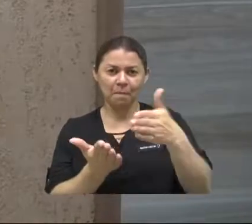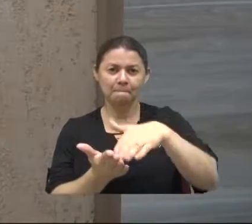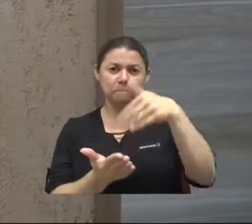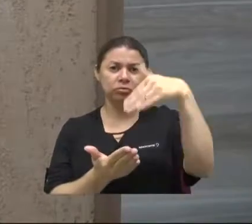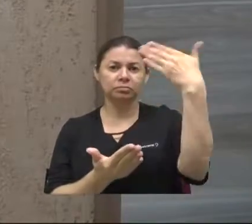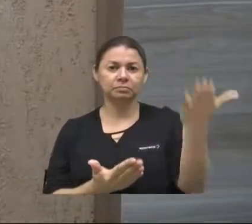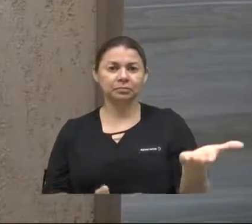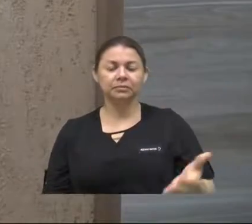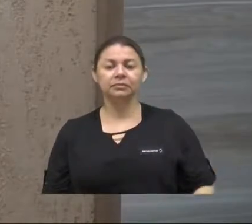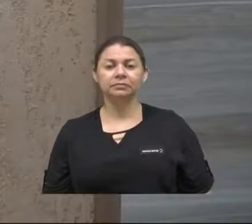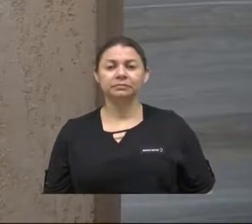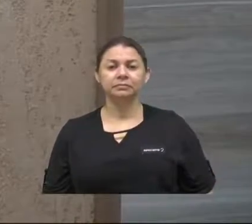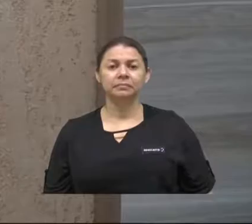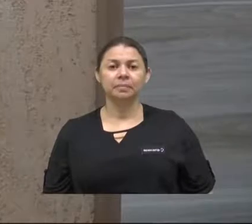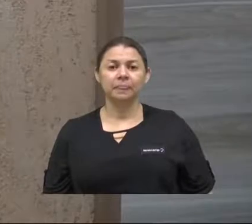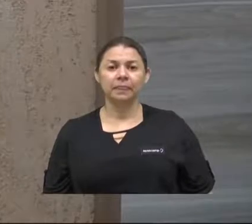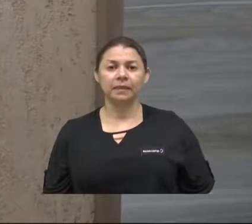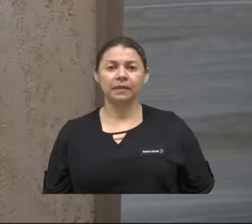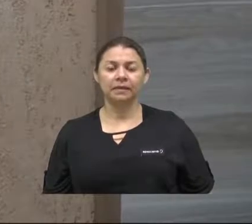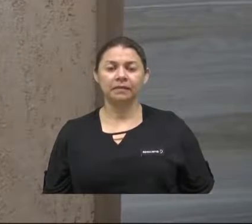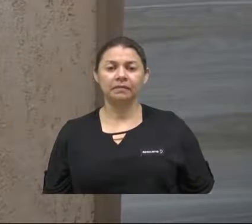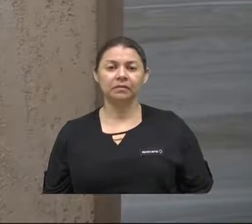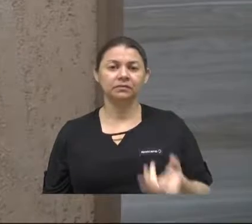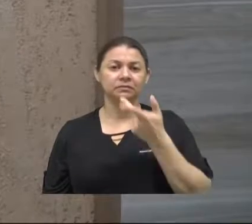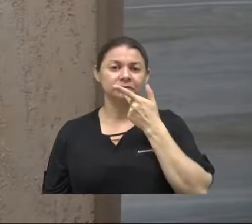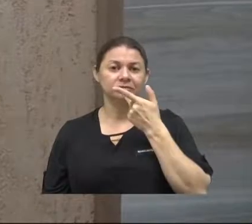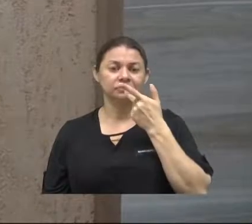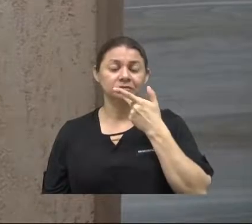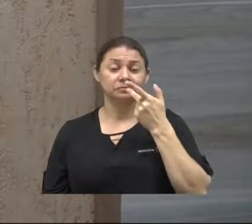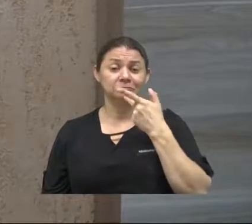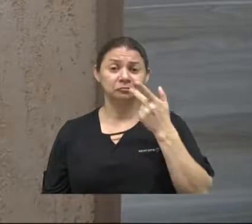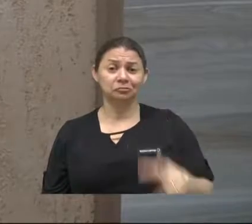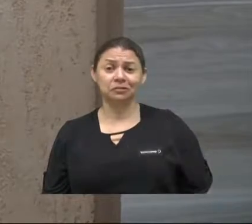Por incrível que pareça, a tampinha só cai do lado da manteiga.